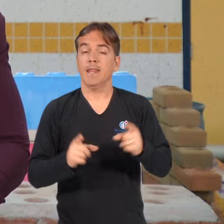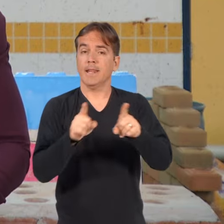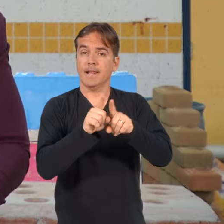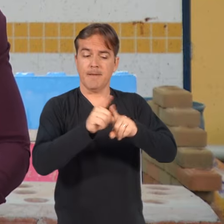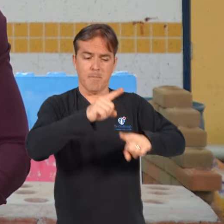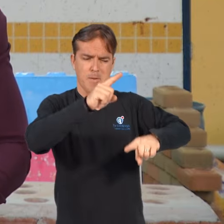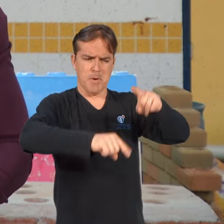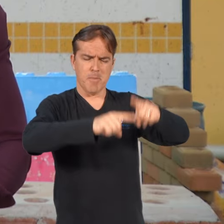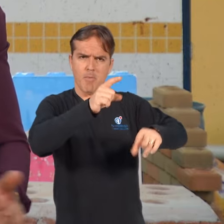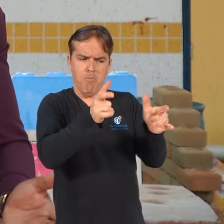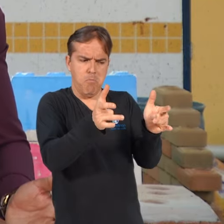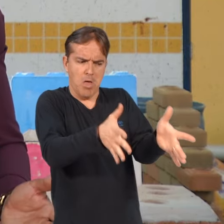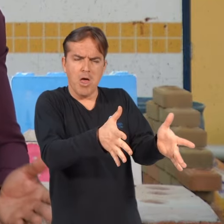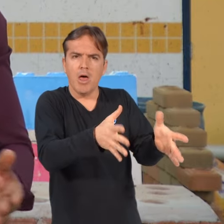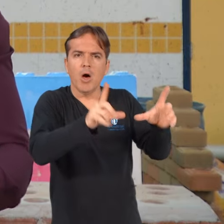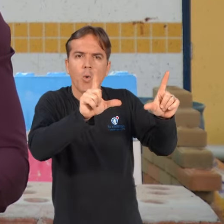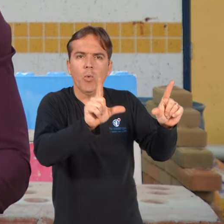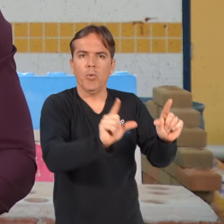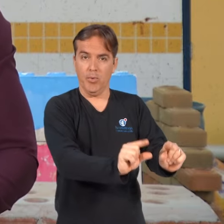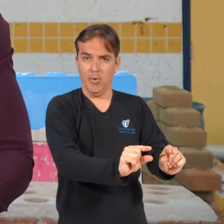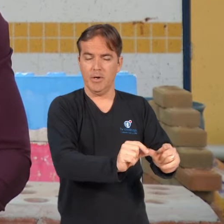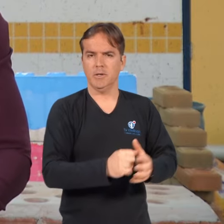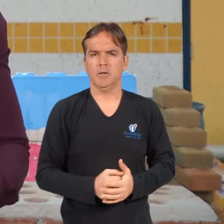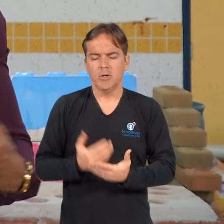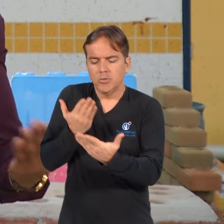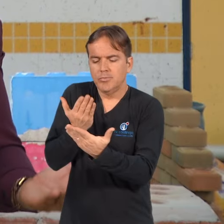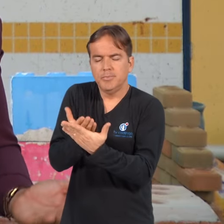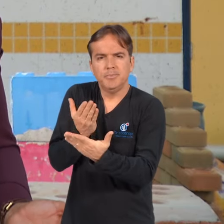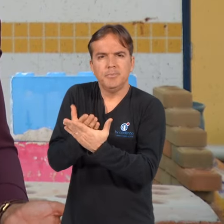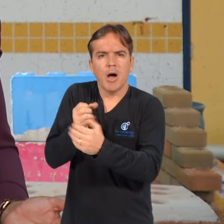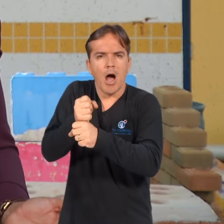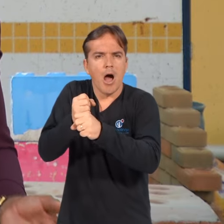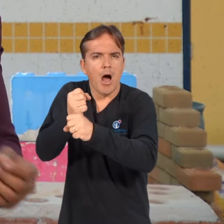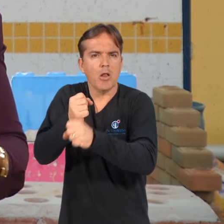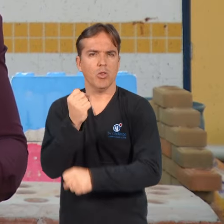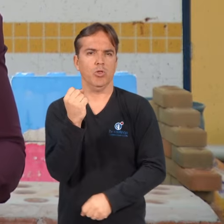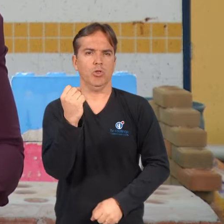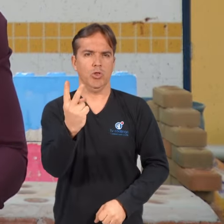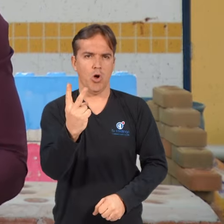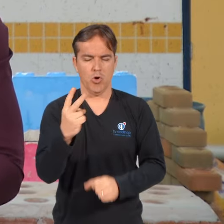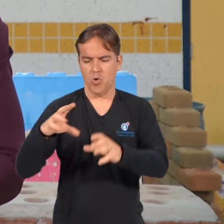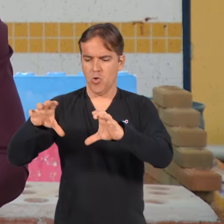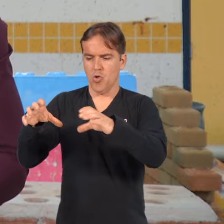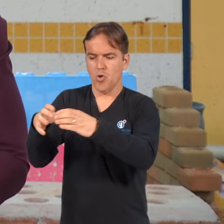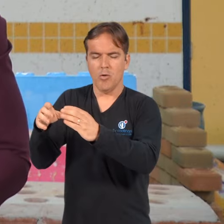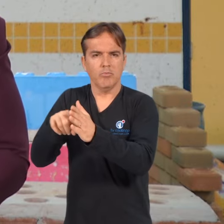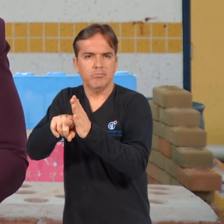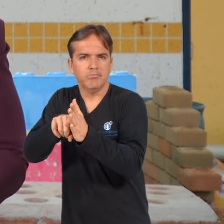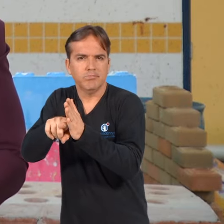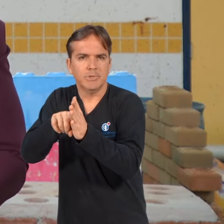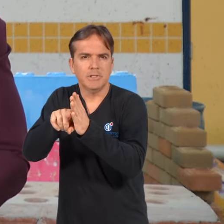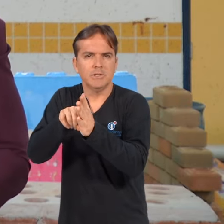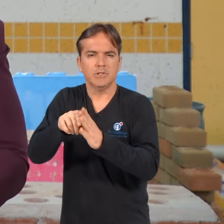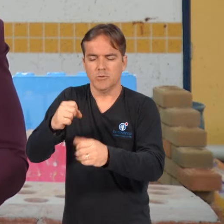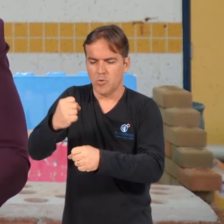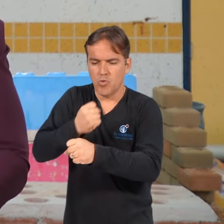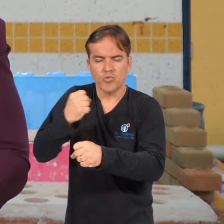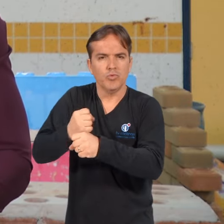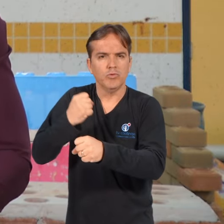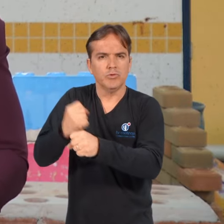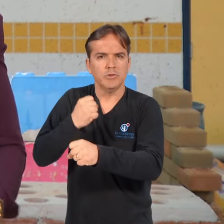de resíduos. O estudo está sendo desenvolvido há mais de 2 anos pelo Grupo de Pesquisas em Construção Civil